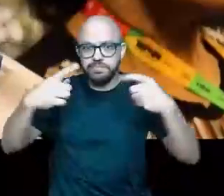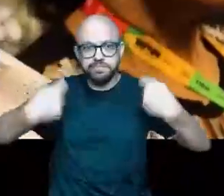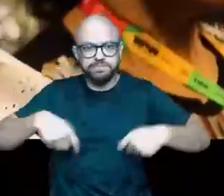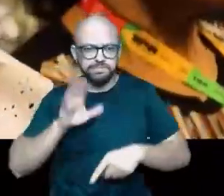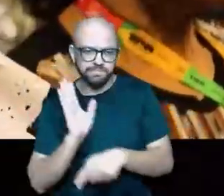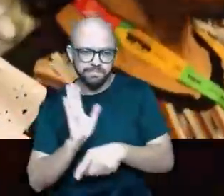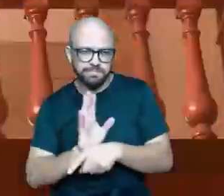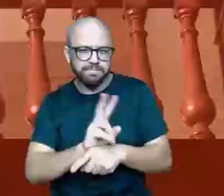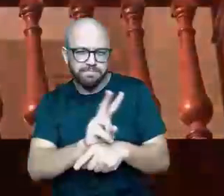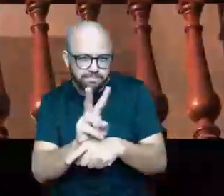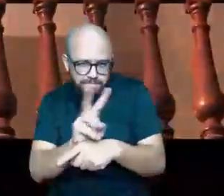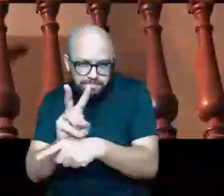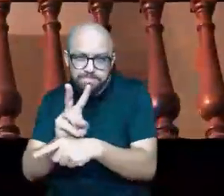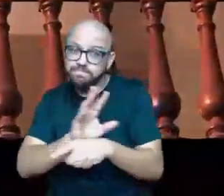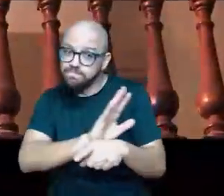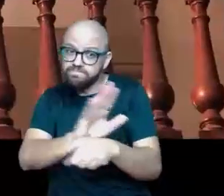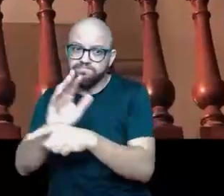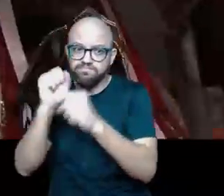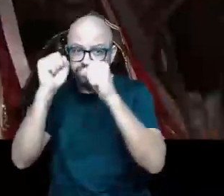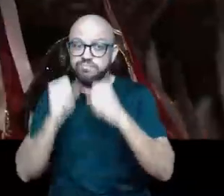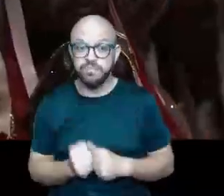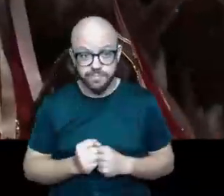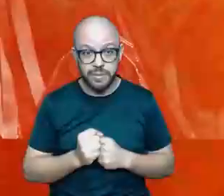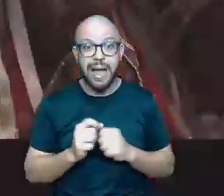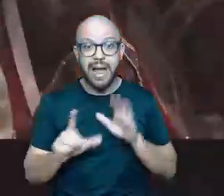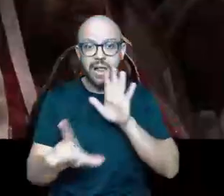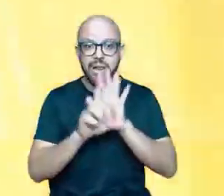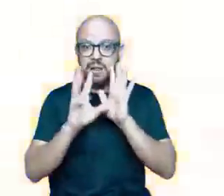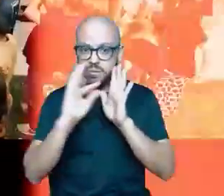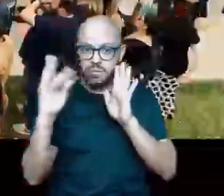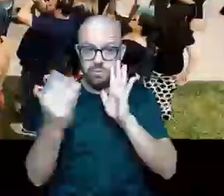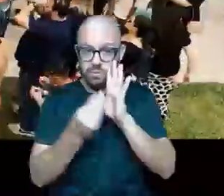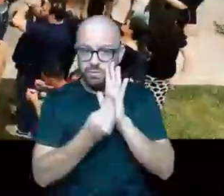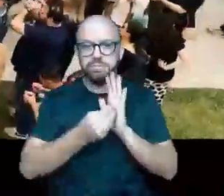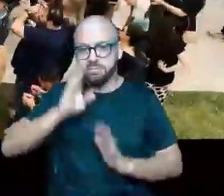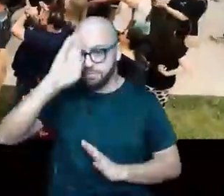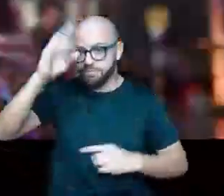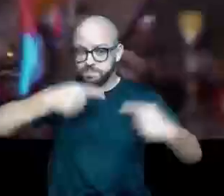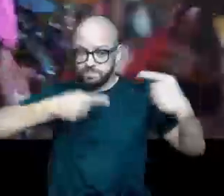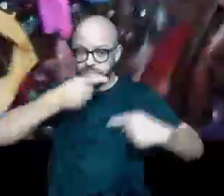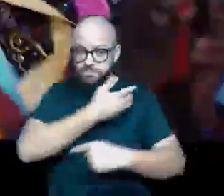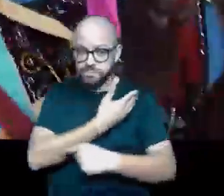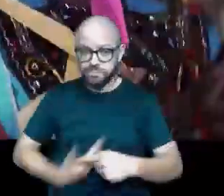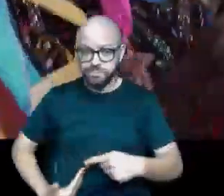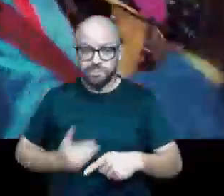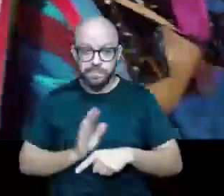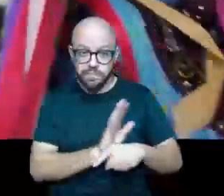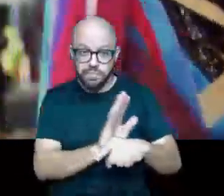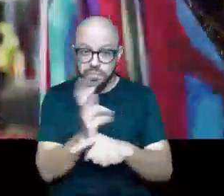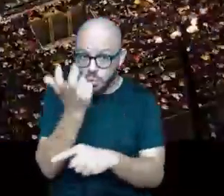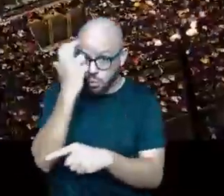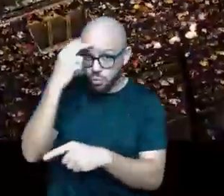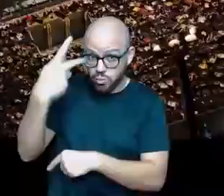qual a democracia, deve ser defendida e fortalecida. Essa é a função da Lei Rouanet, a principal